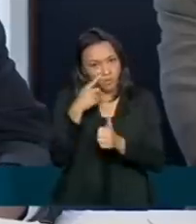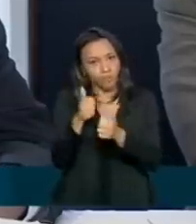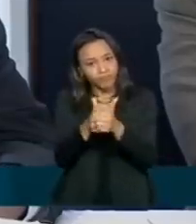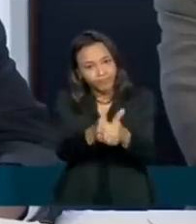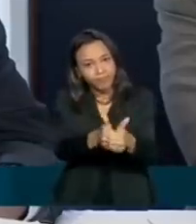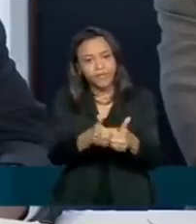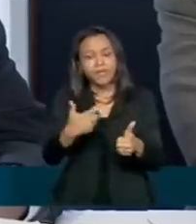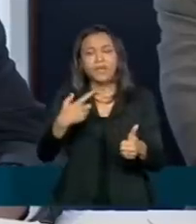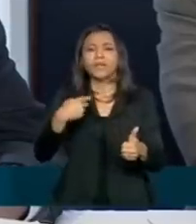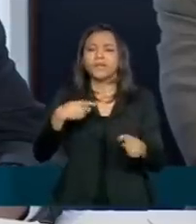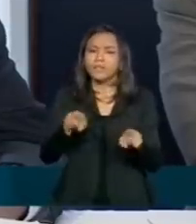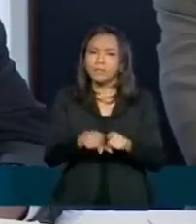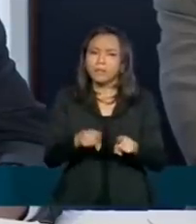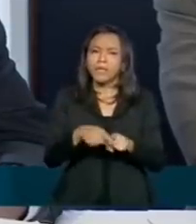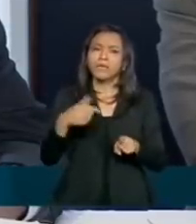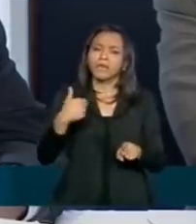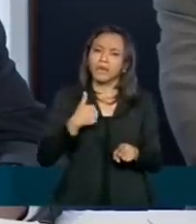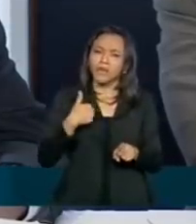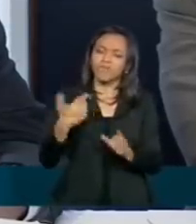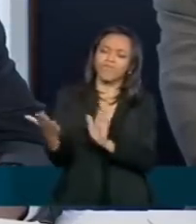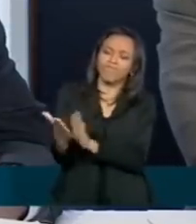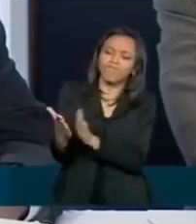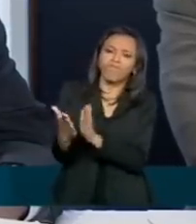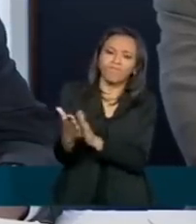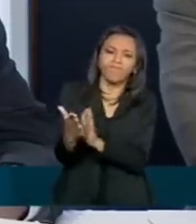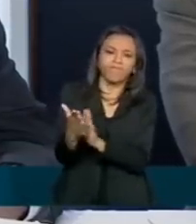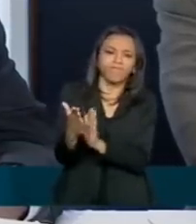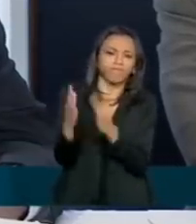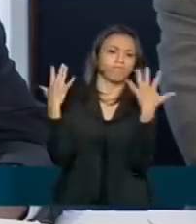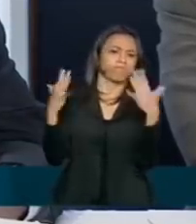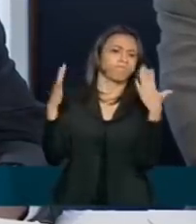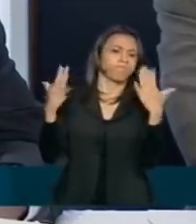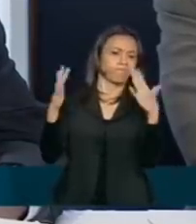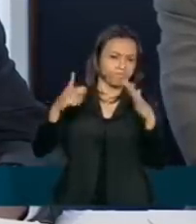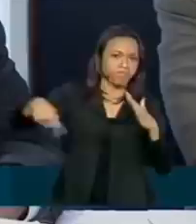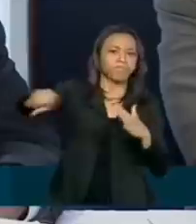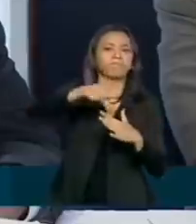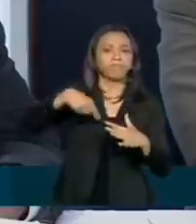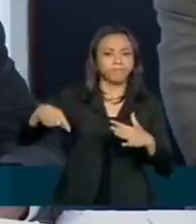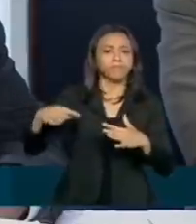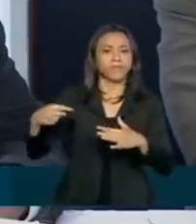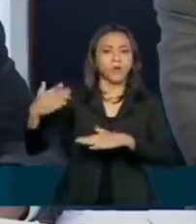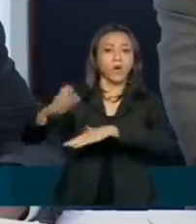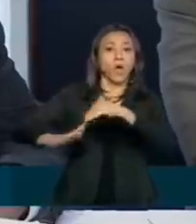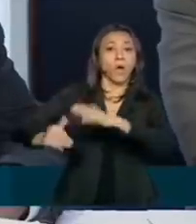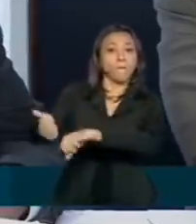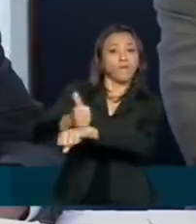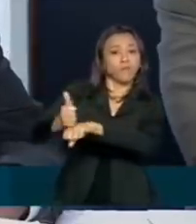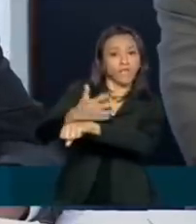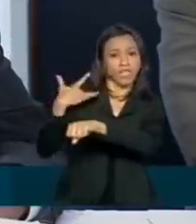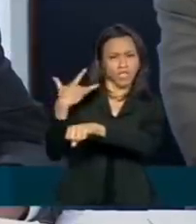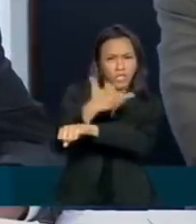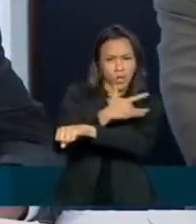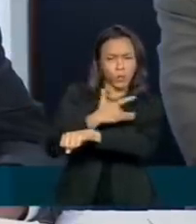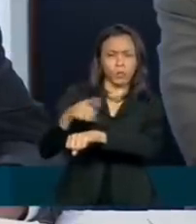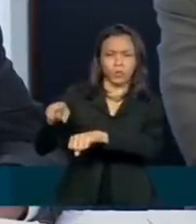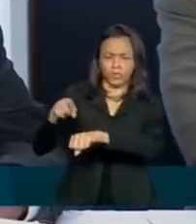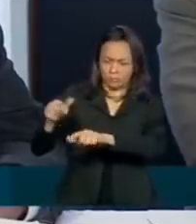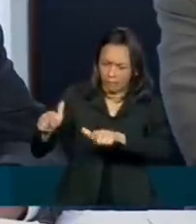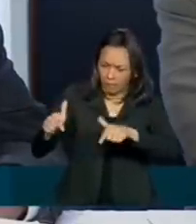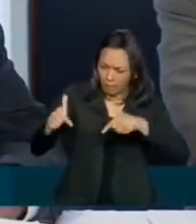profundo reconhecimento aos profissionais de saúde que estão combatendo diuturnamente na frente de combate nos